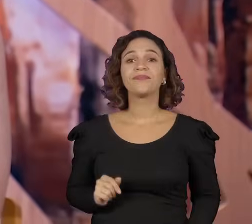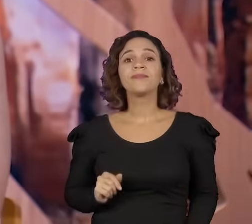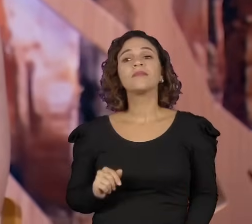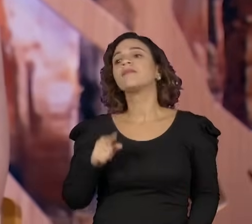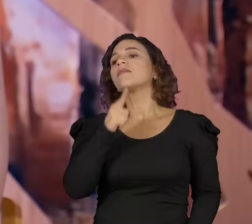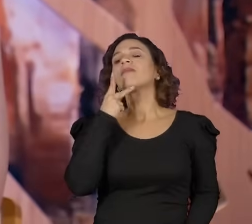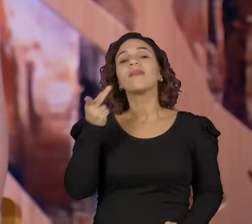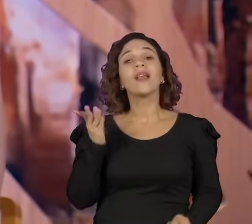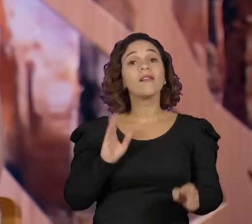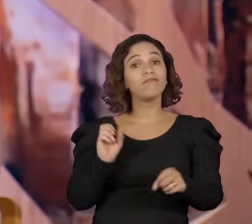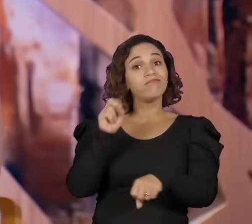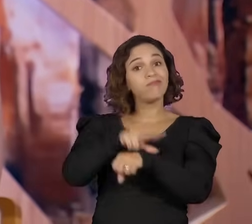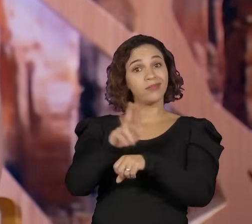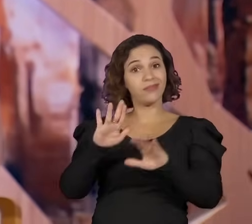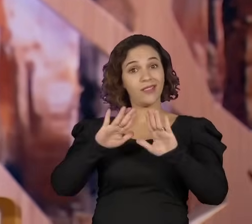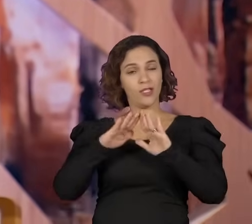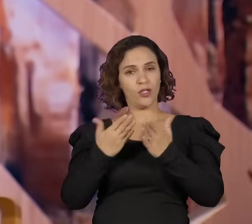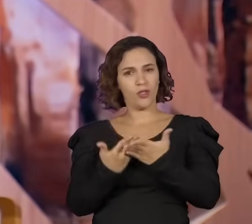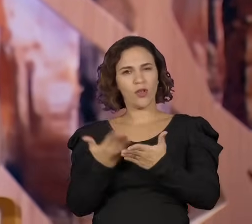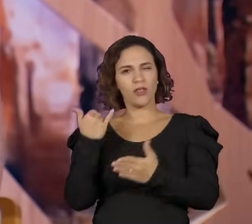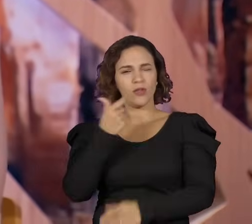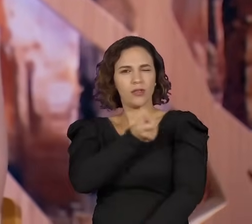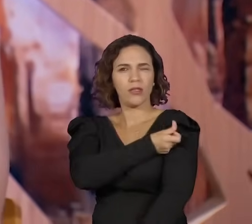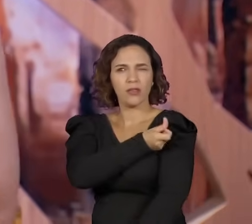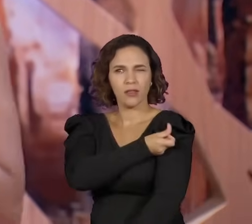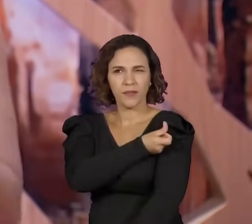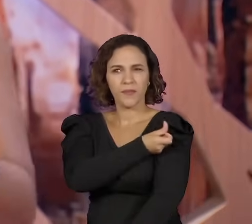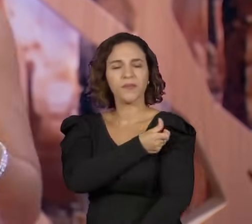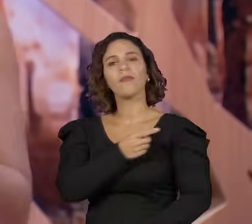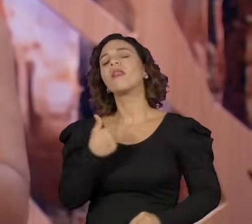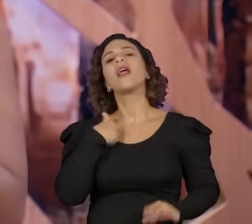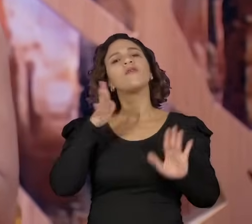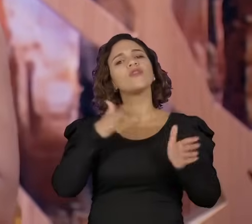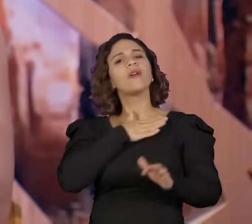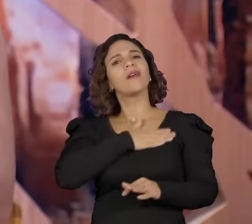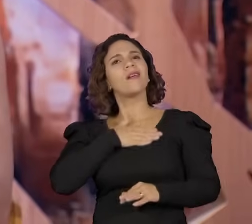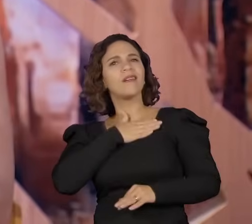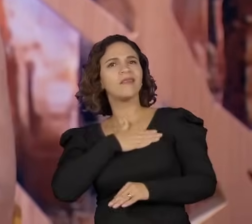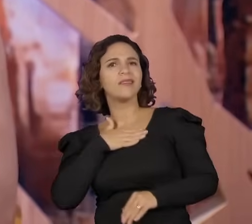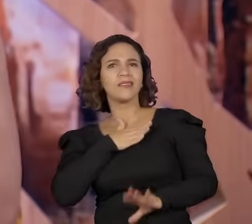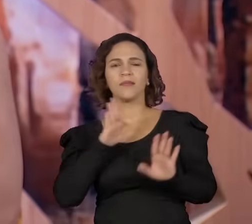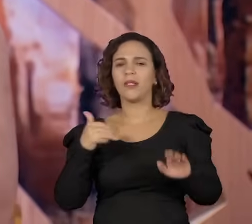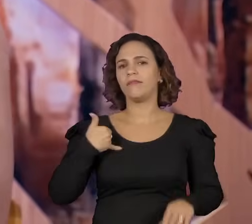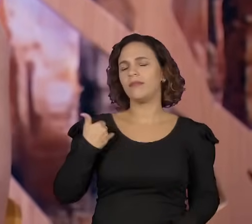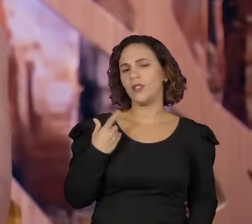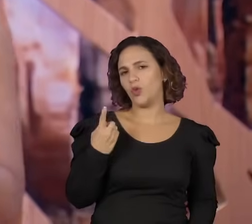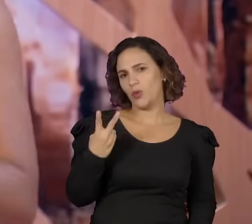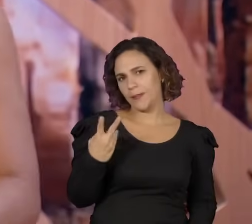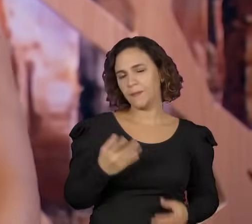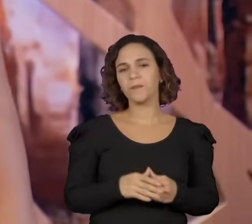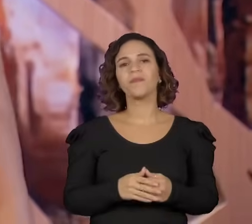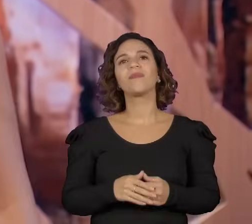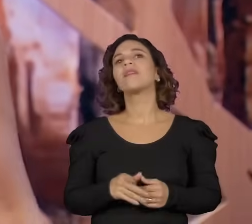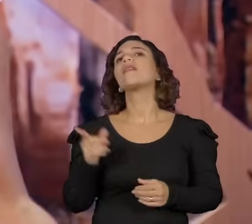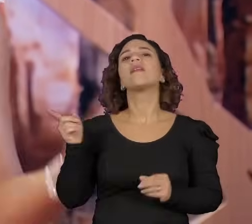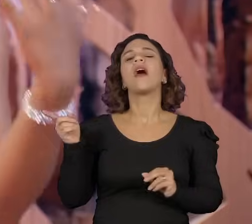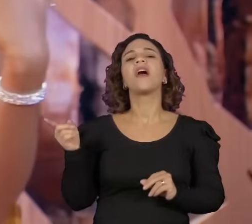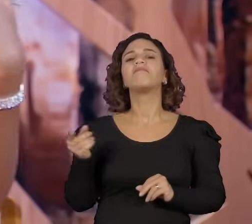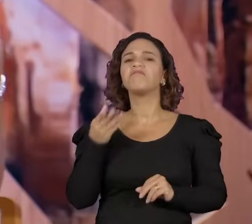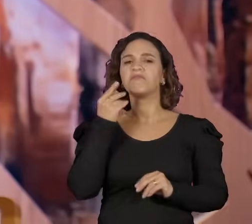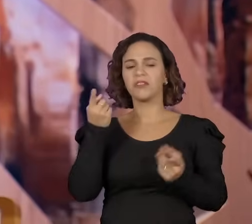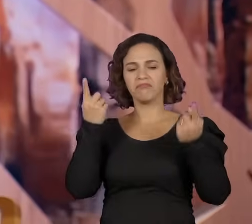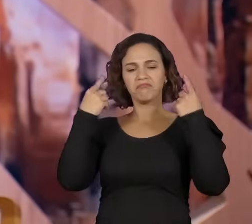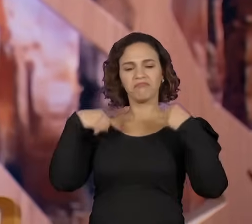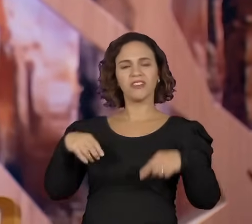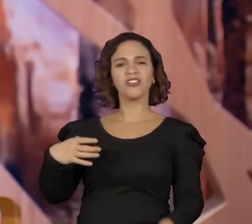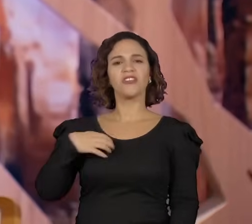ele entrou na escola, a gente estava na 6ª série, aí eu já gostava, tá? Mas a gente tinha 12 anos. E ele chegou lá na escola todo